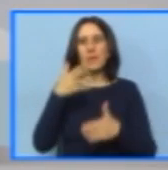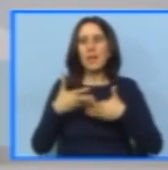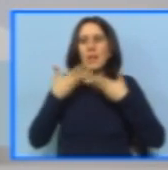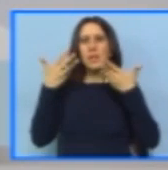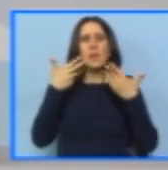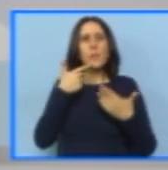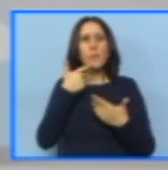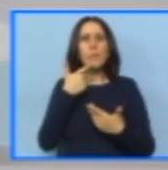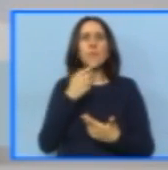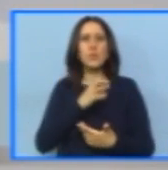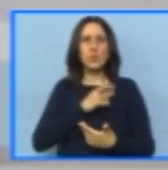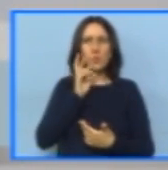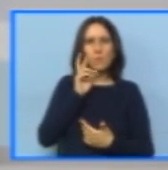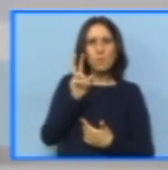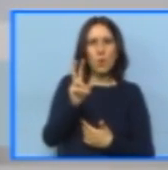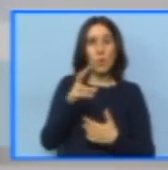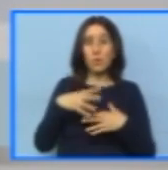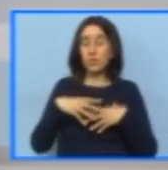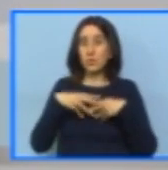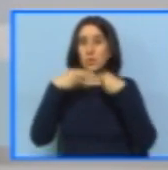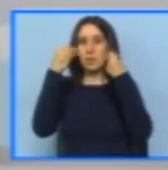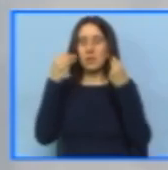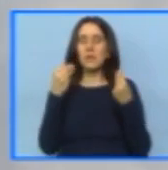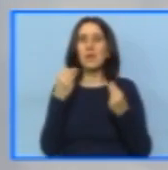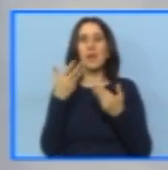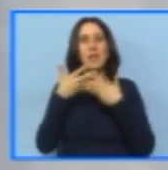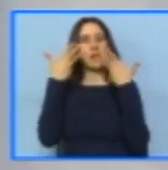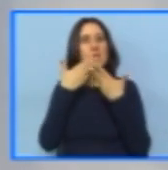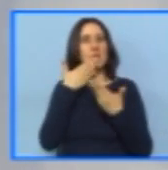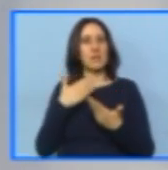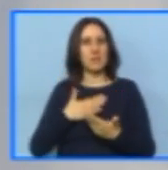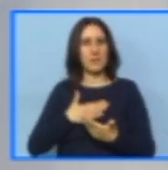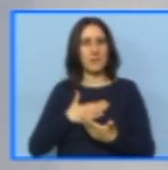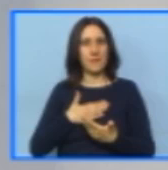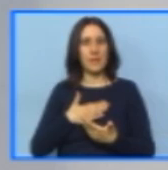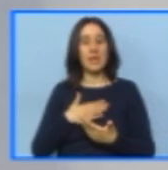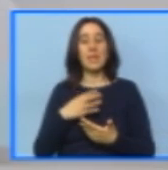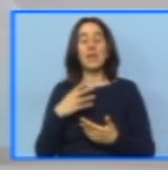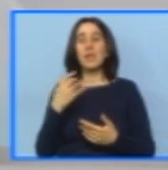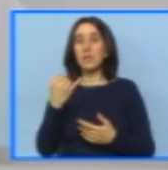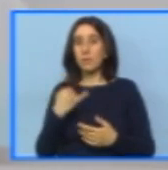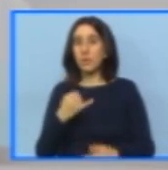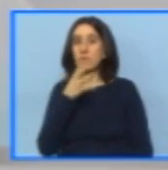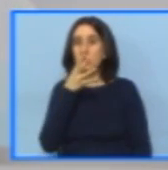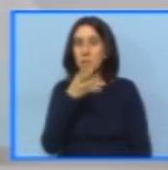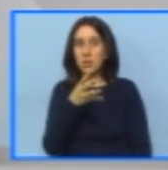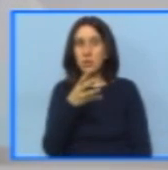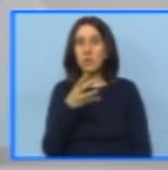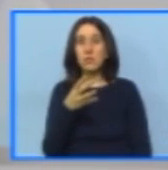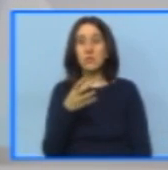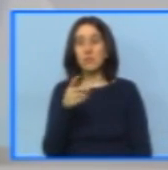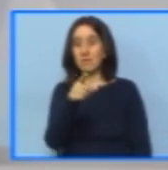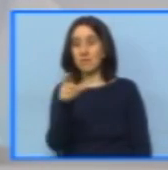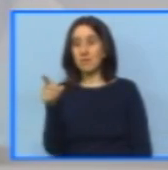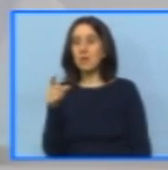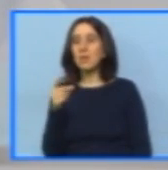Senhor. O Espírito Santo traz a alegria. E depois diz-lhes: perdoai os